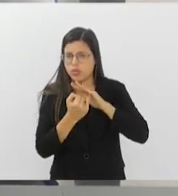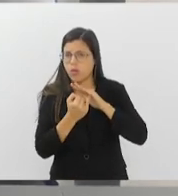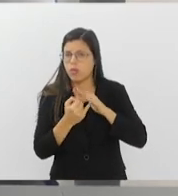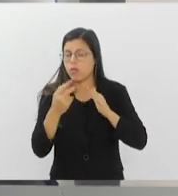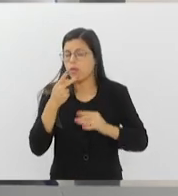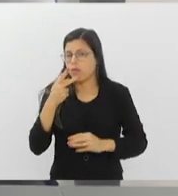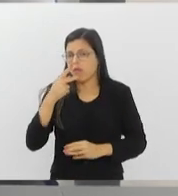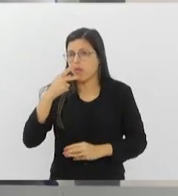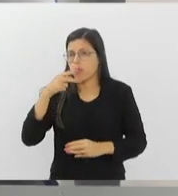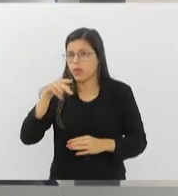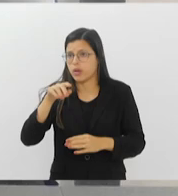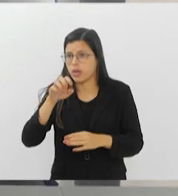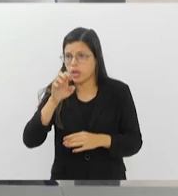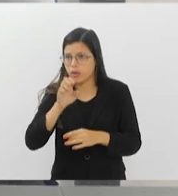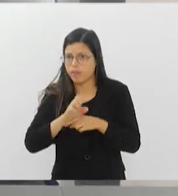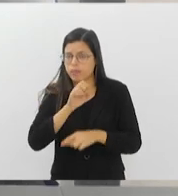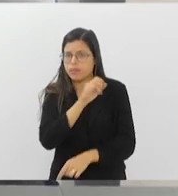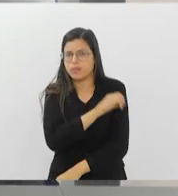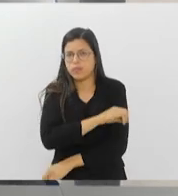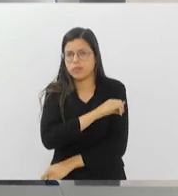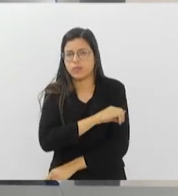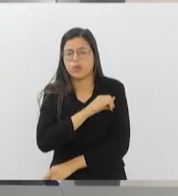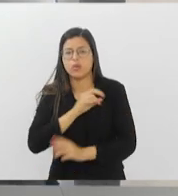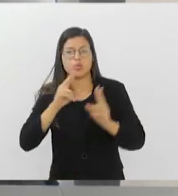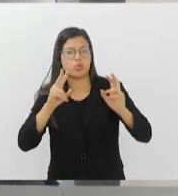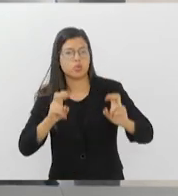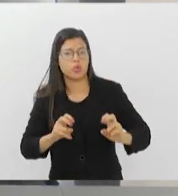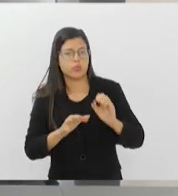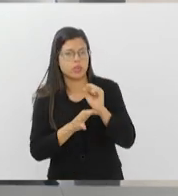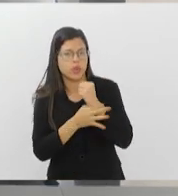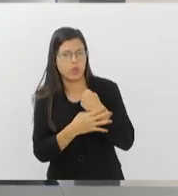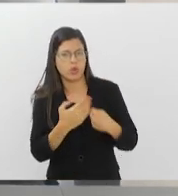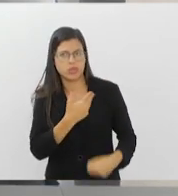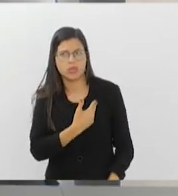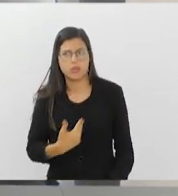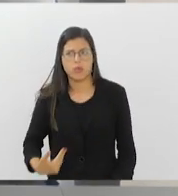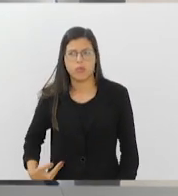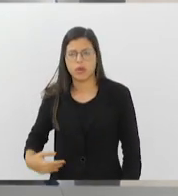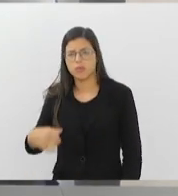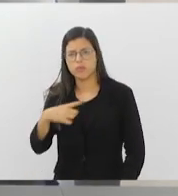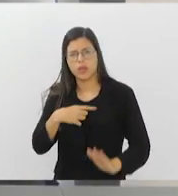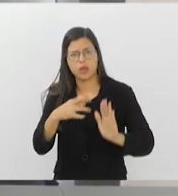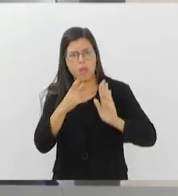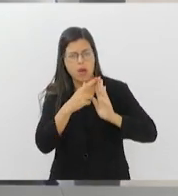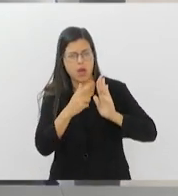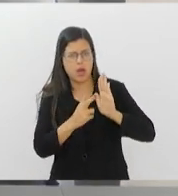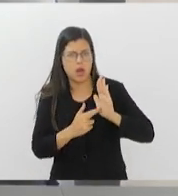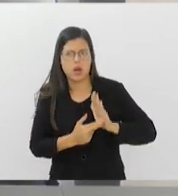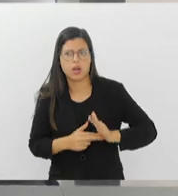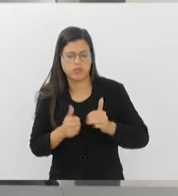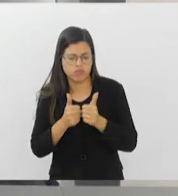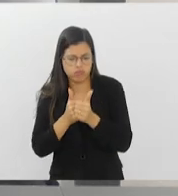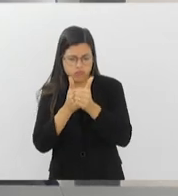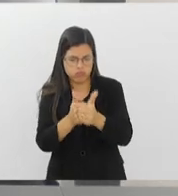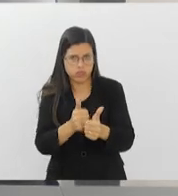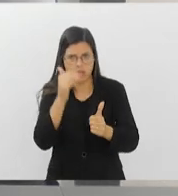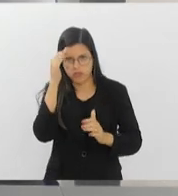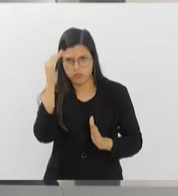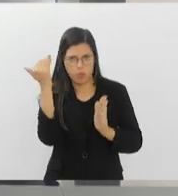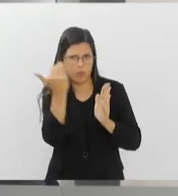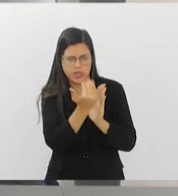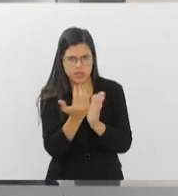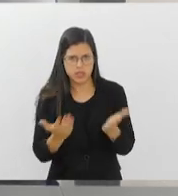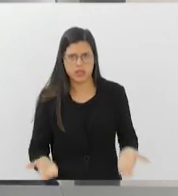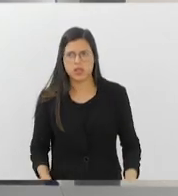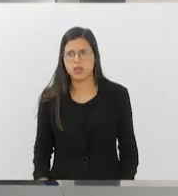Janeiro, em matéria de segurança pública, há um protocolo a ser seguido, que é o protocolo que foi definido em lei. Presidente,